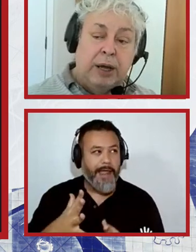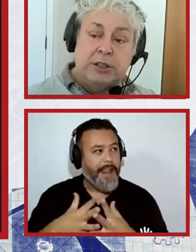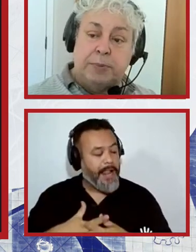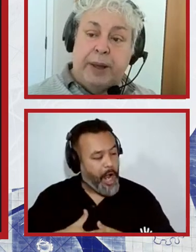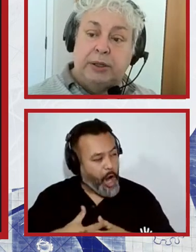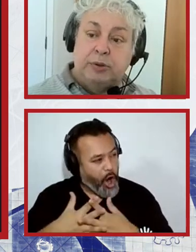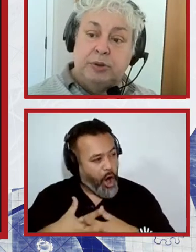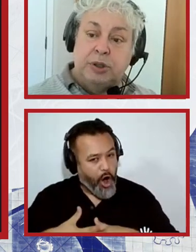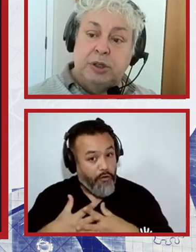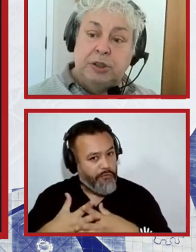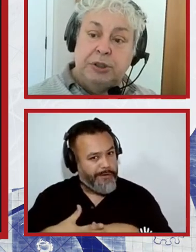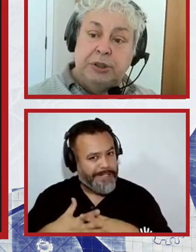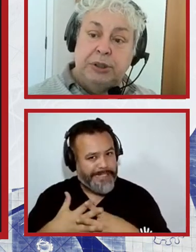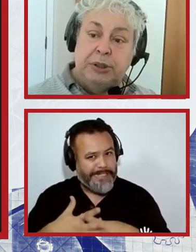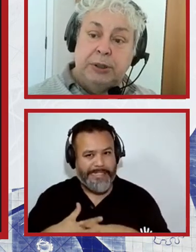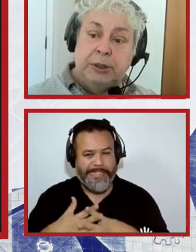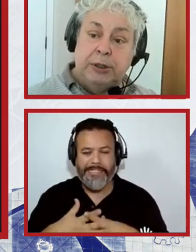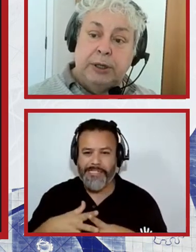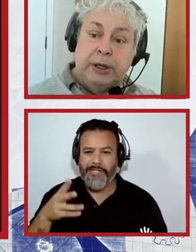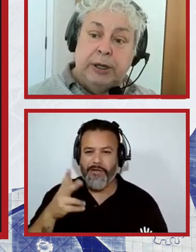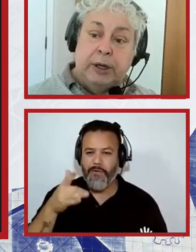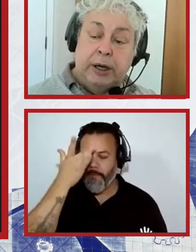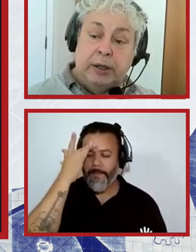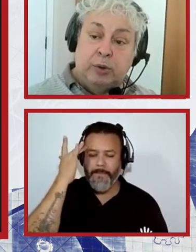têm aspectos de